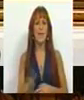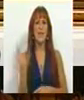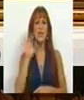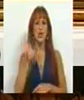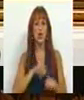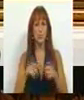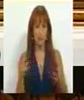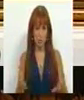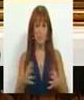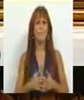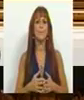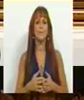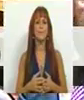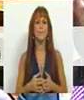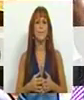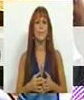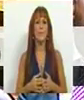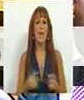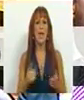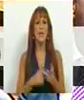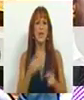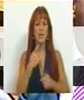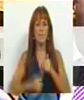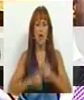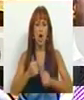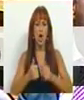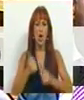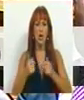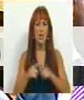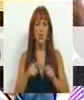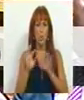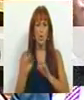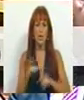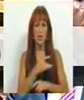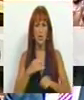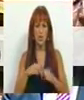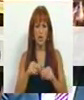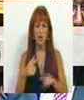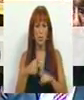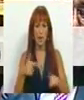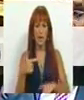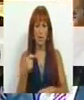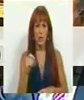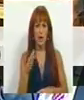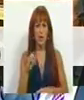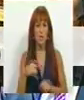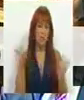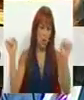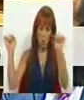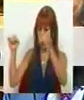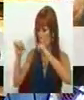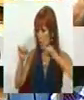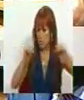Senhores e senhores deputados, a necessidade da melhoria dos cuidados de saúde na região do Médio Tejo é